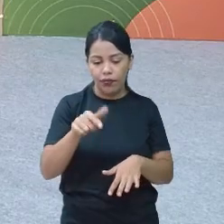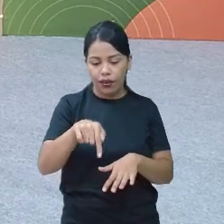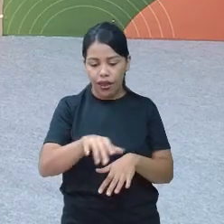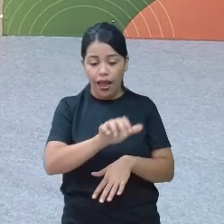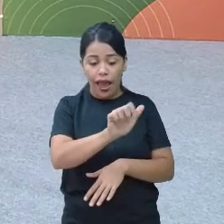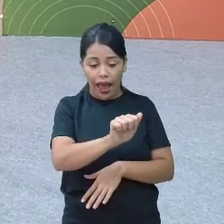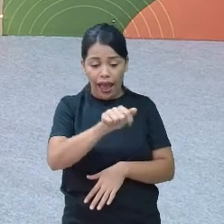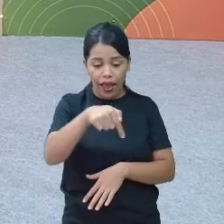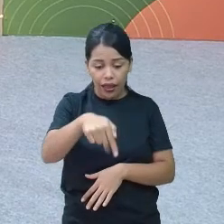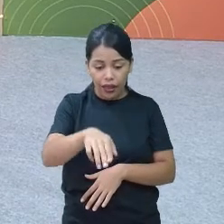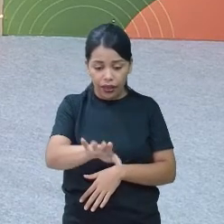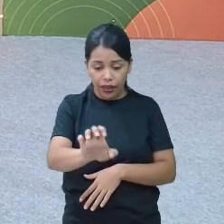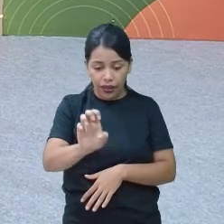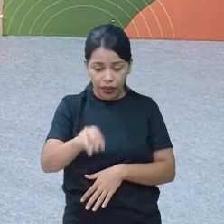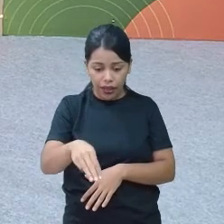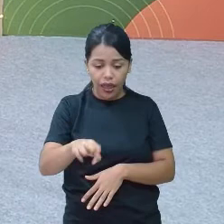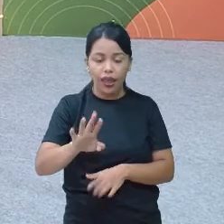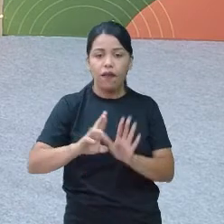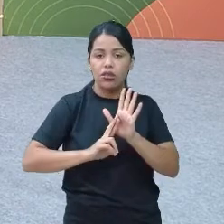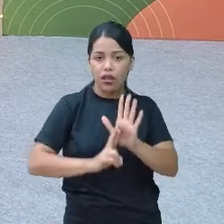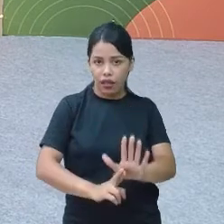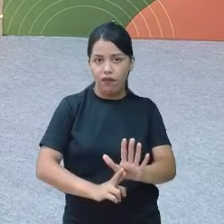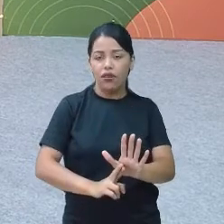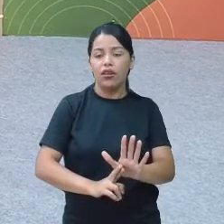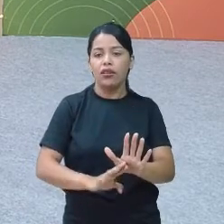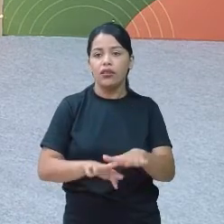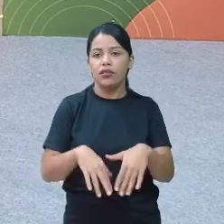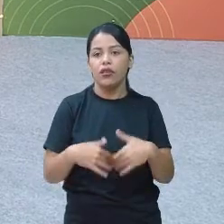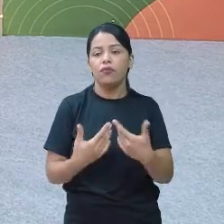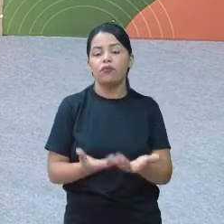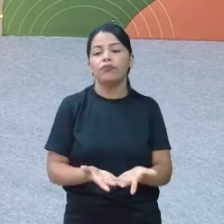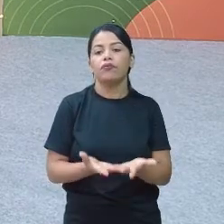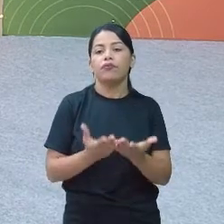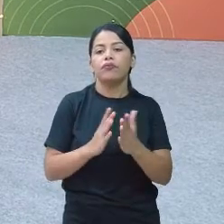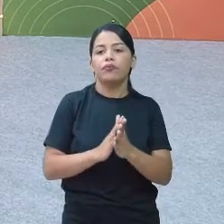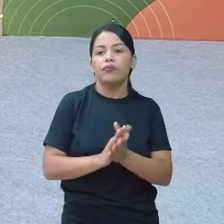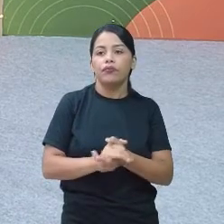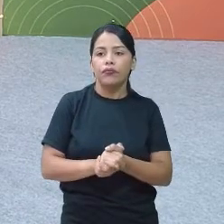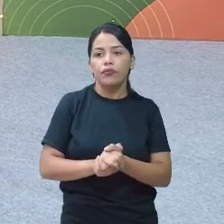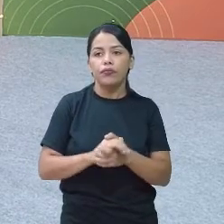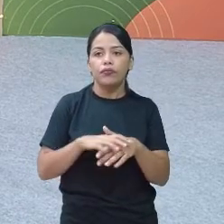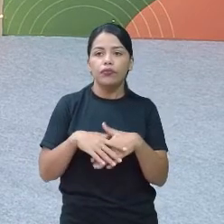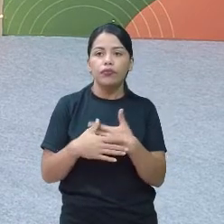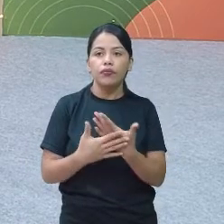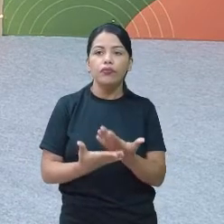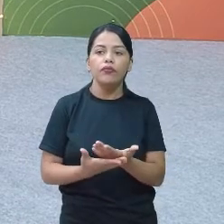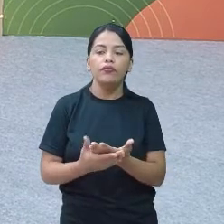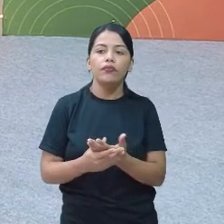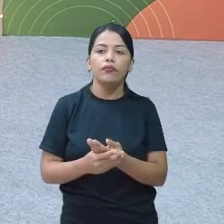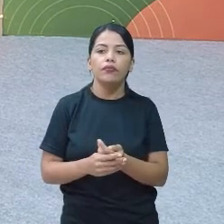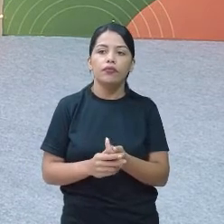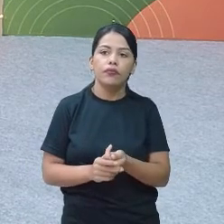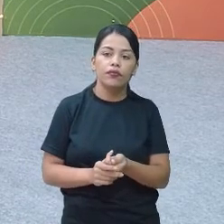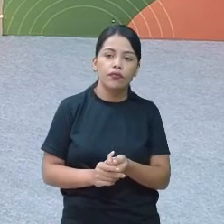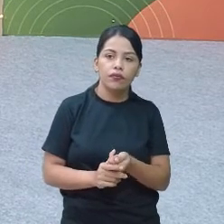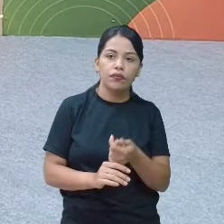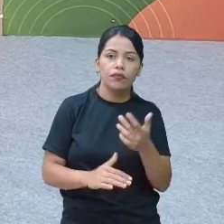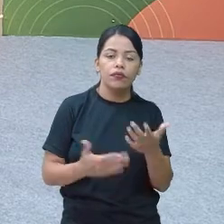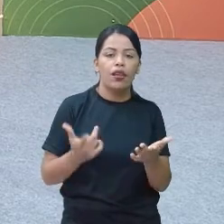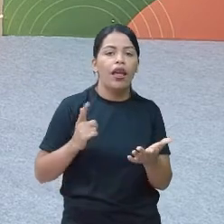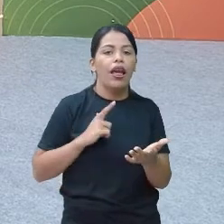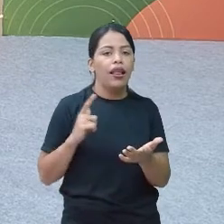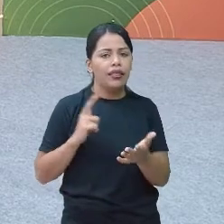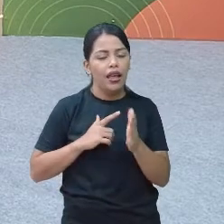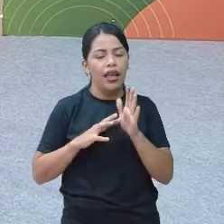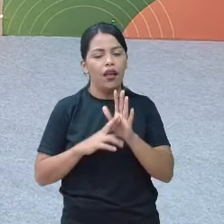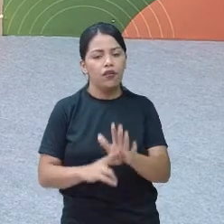o quem se refere. Tá certo? Enquanto em cima a gente tem aí uma pessoa que é referenciada, mas que não está